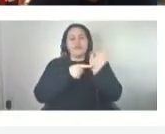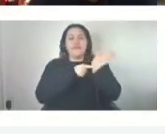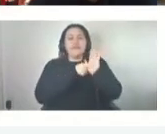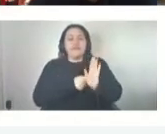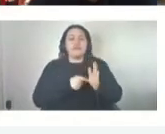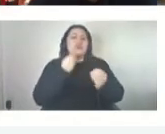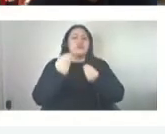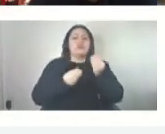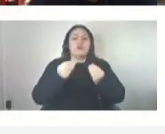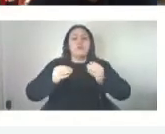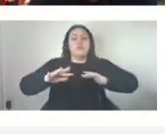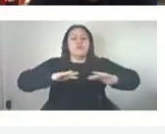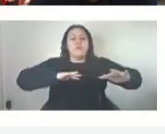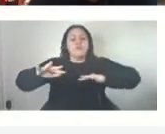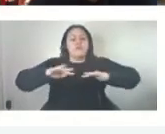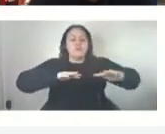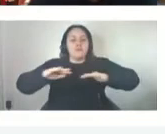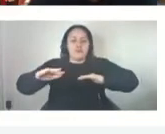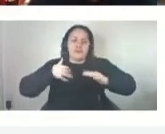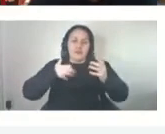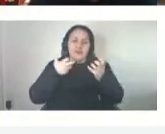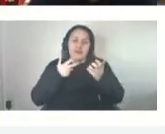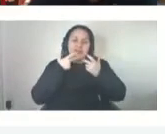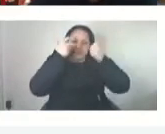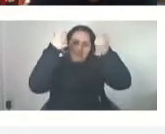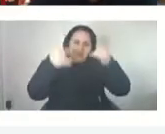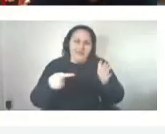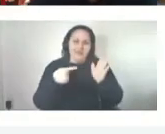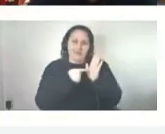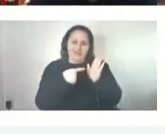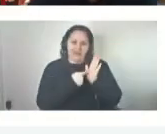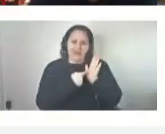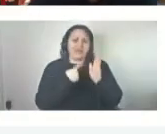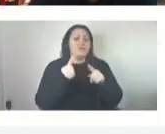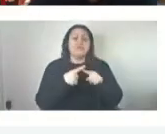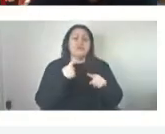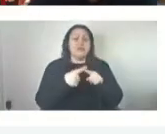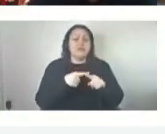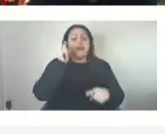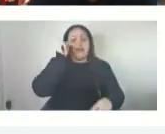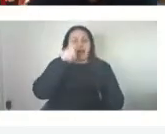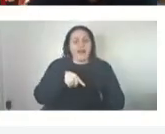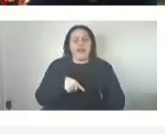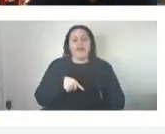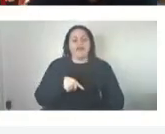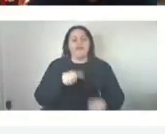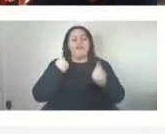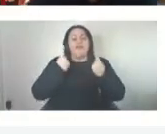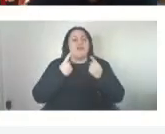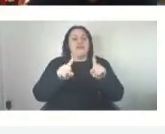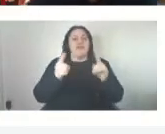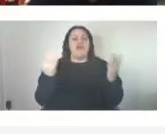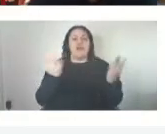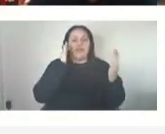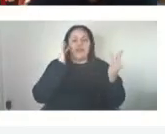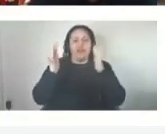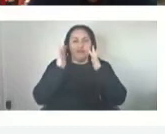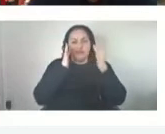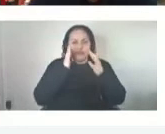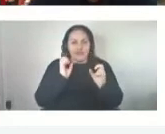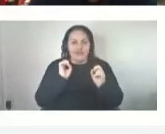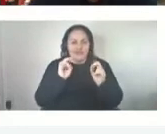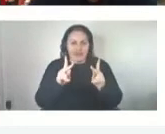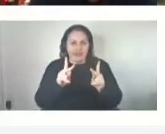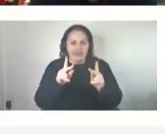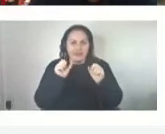movimento para poder falar um pouco sobre ele, porque ele é a imagem disparadora da minha conversa com vocês aqui. Então, se vocês